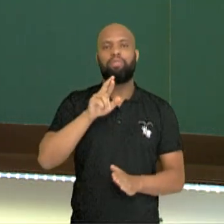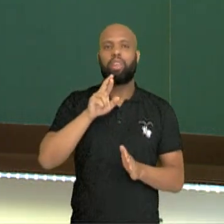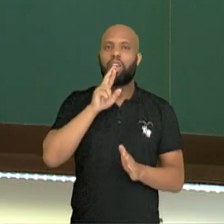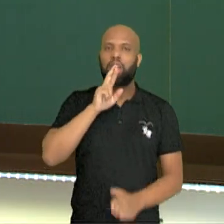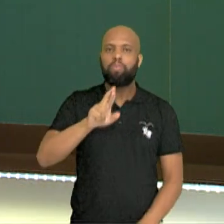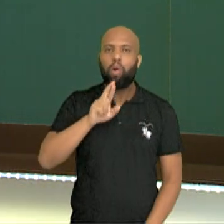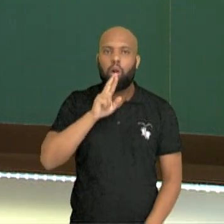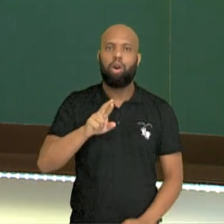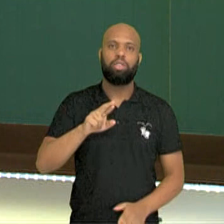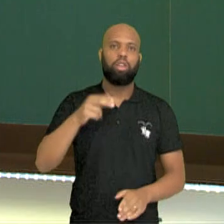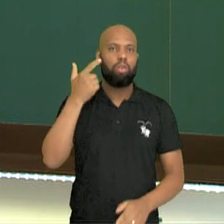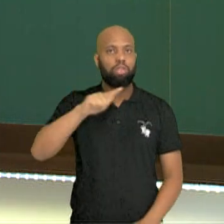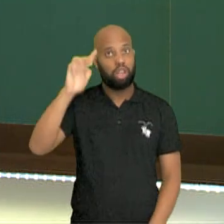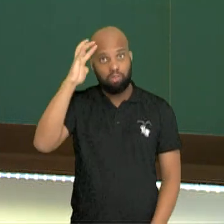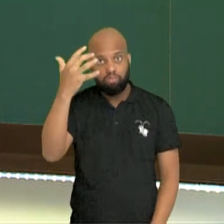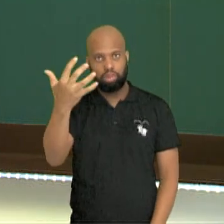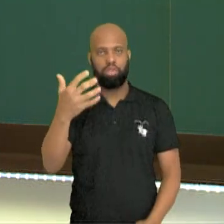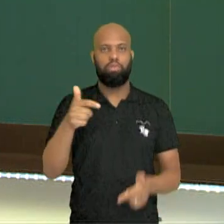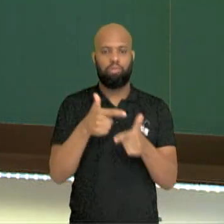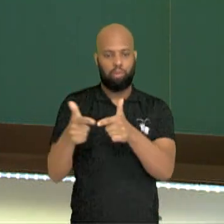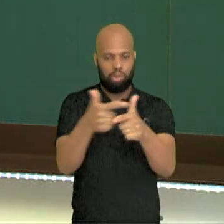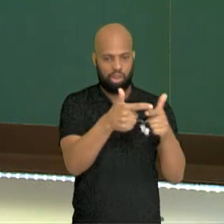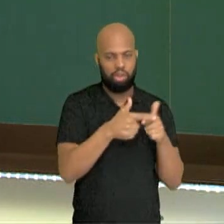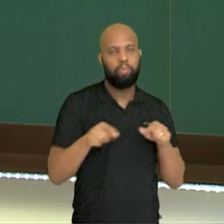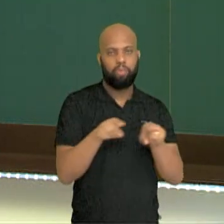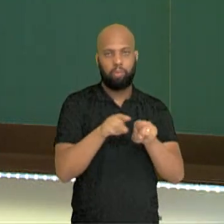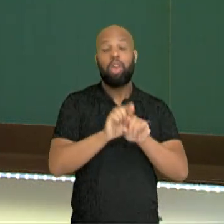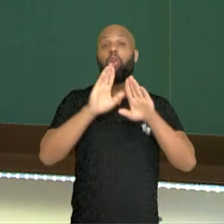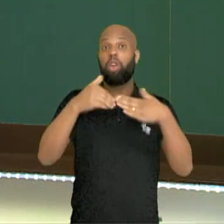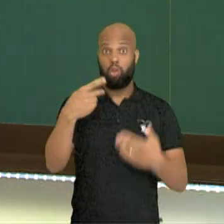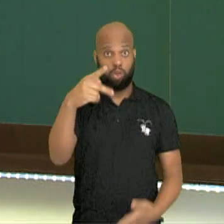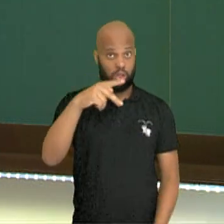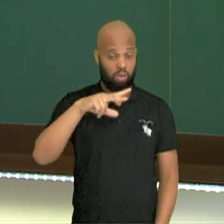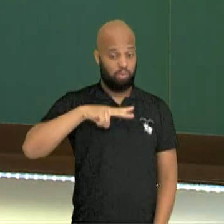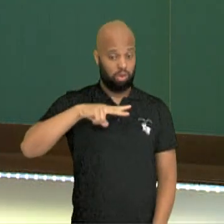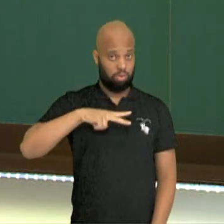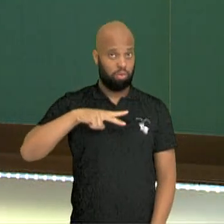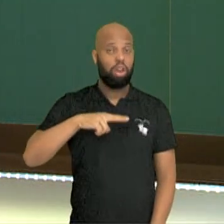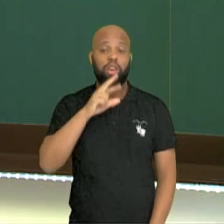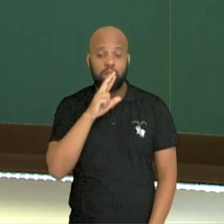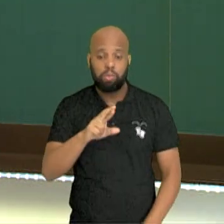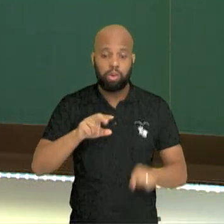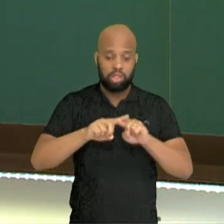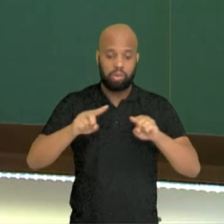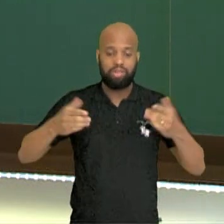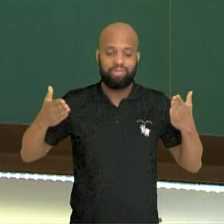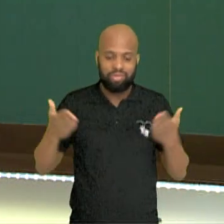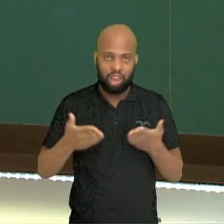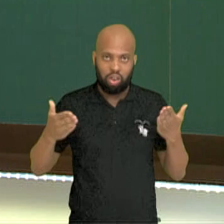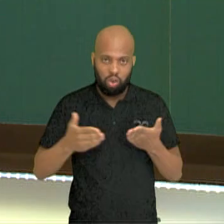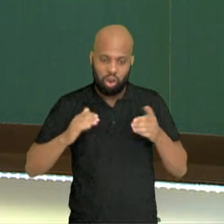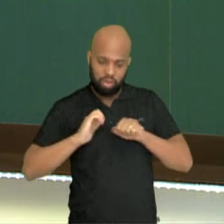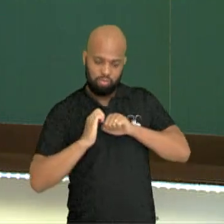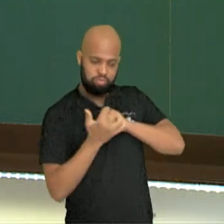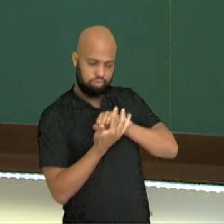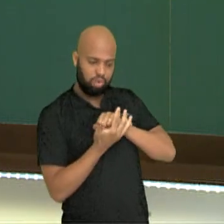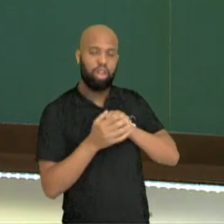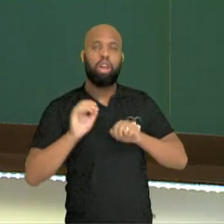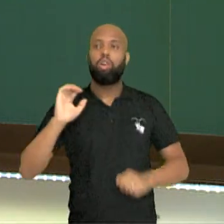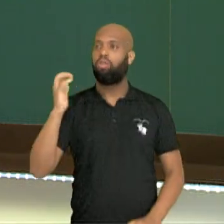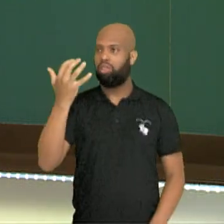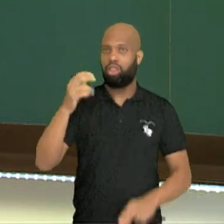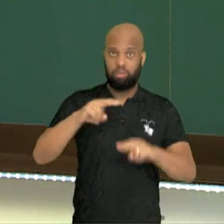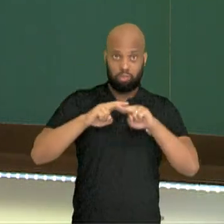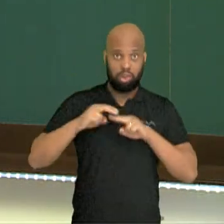veja que interessante, a sua resposta, sendo pessoal ainda assim, né, você vai entender hoje que a pandemia, a resolução dela se dá pela